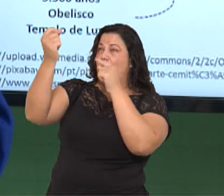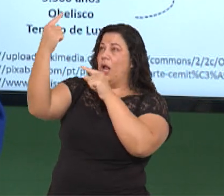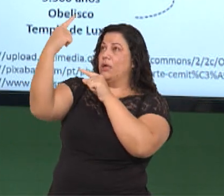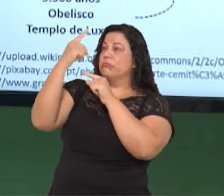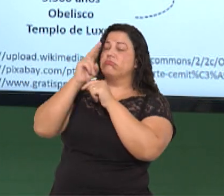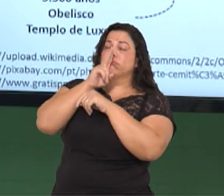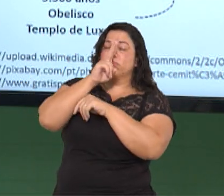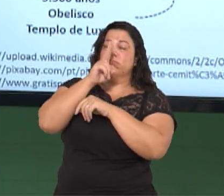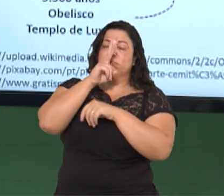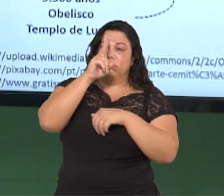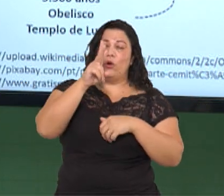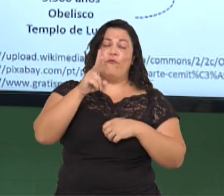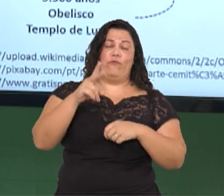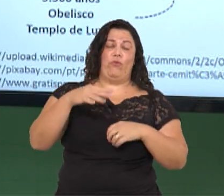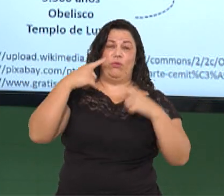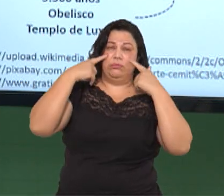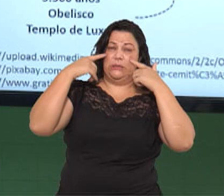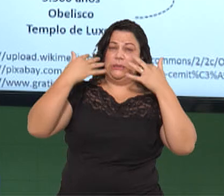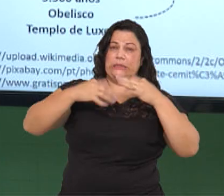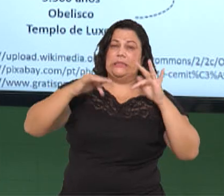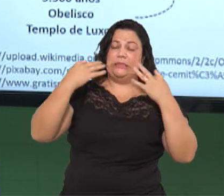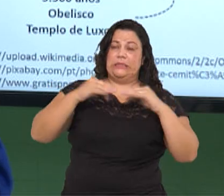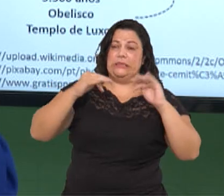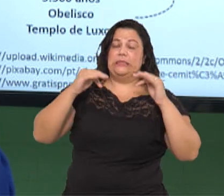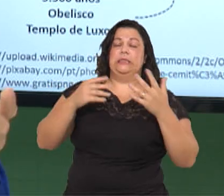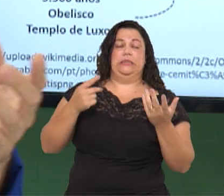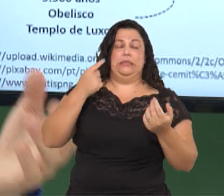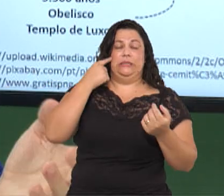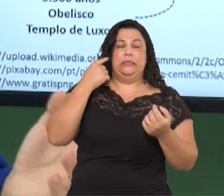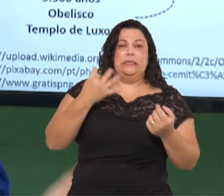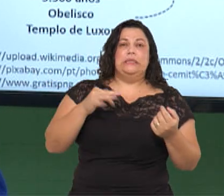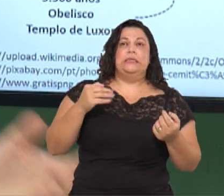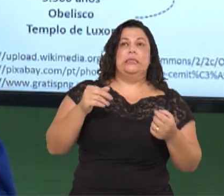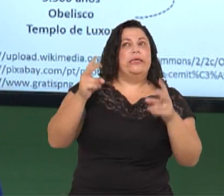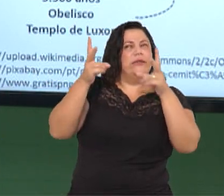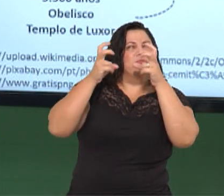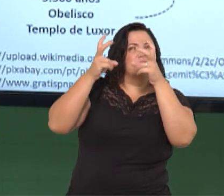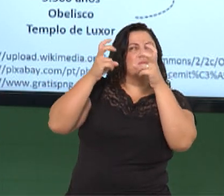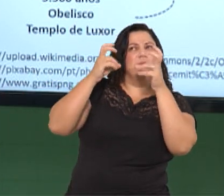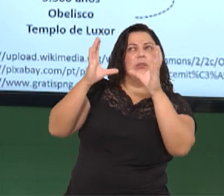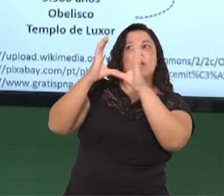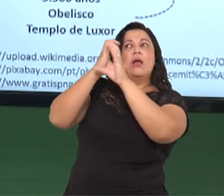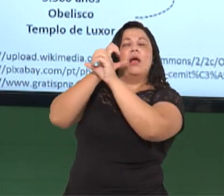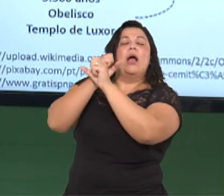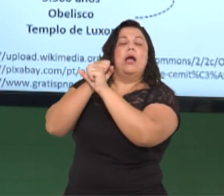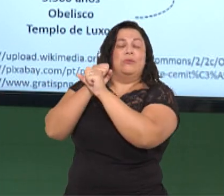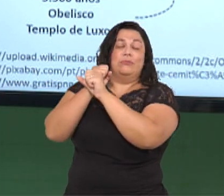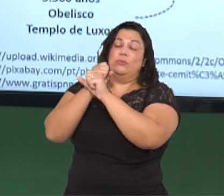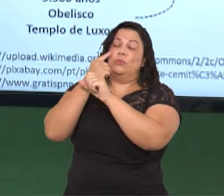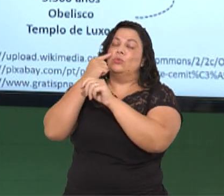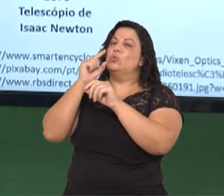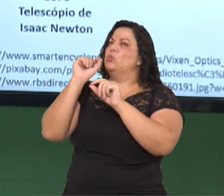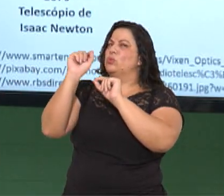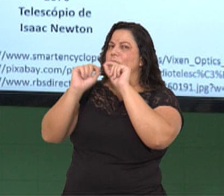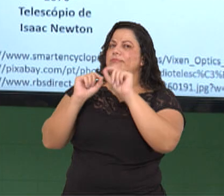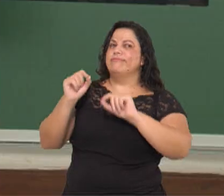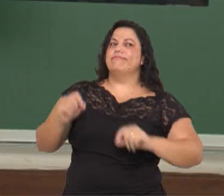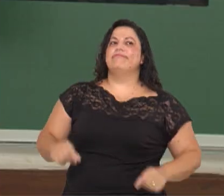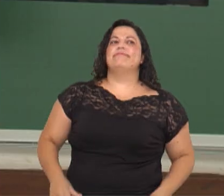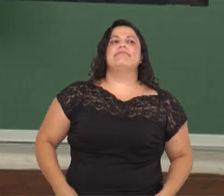desse sol, se a gente olhar direto, pode nos prejudicar. Então a gente faz observação muito comum do céu